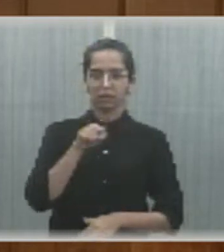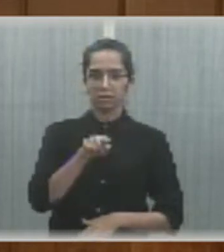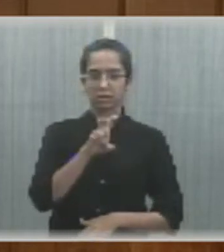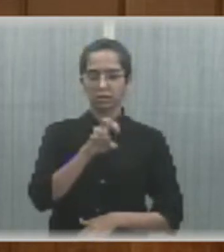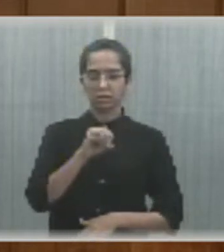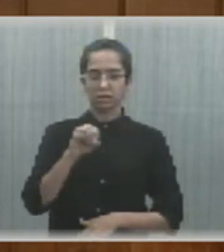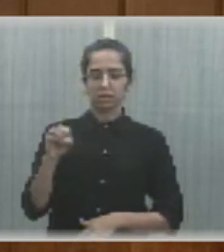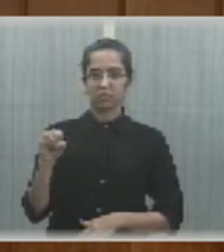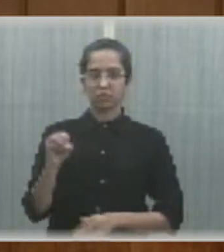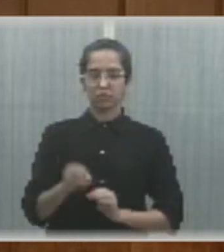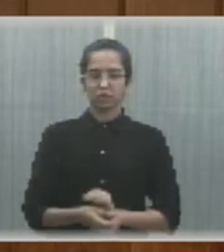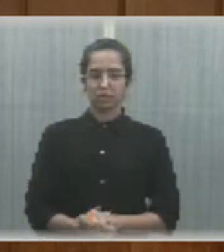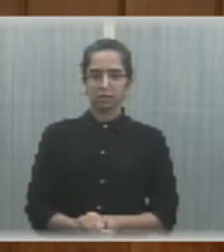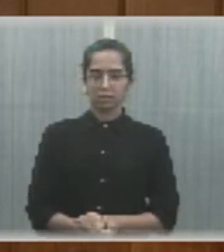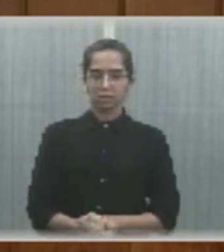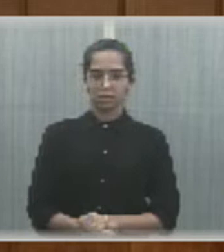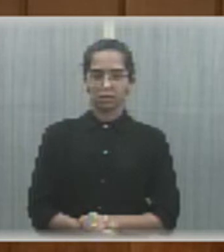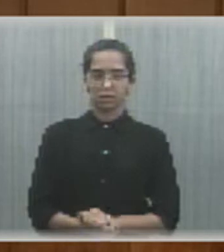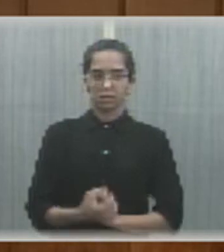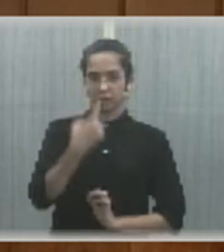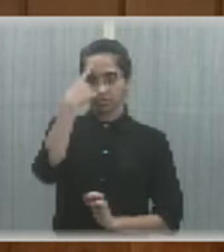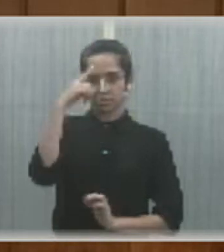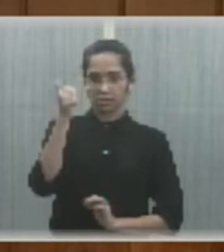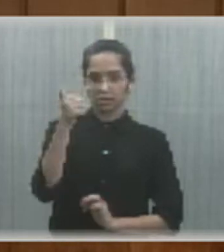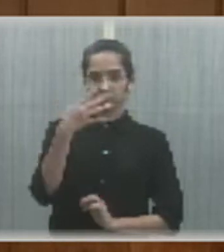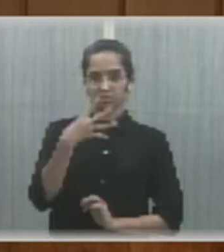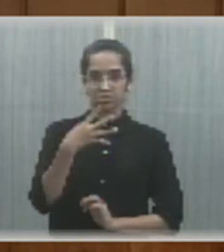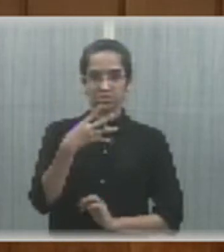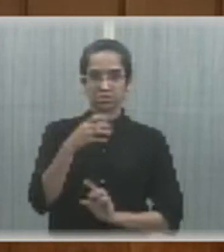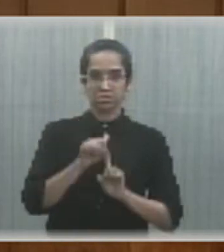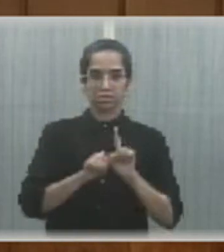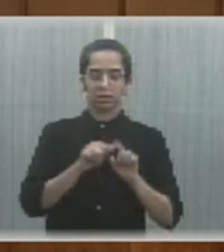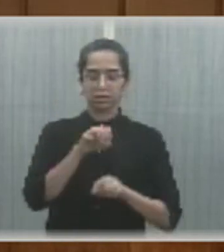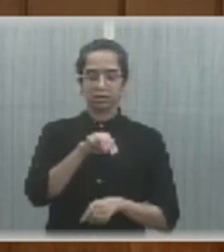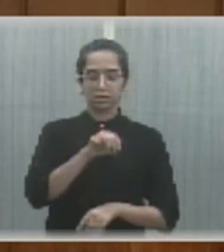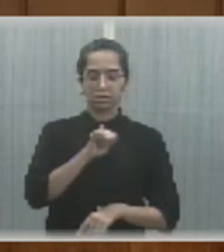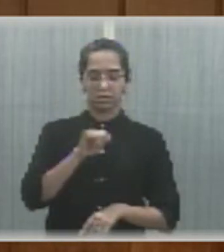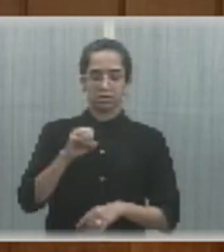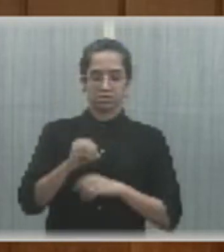7.500, de 14 de maio de